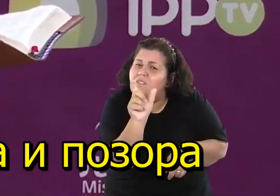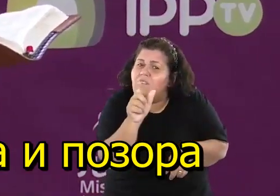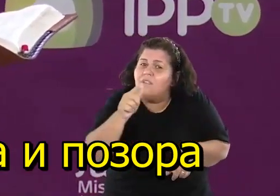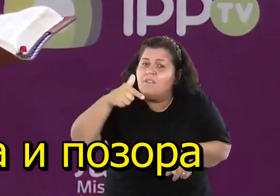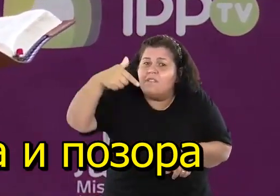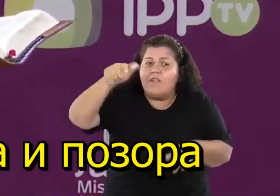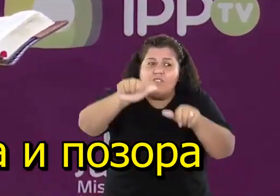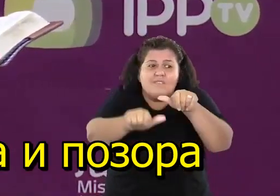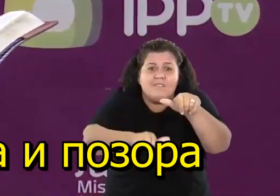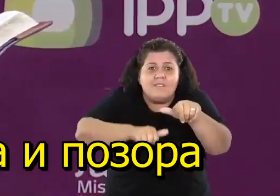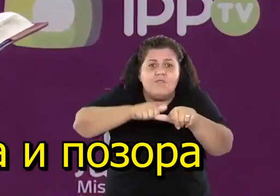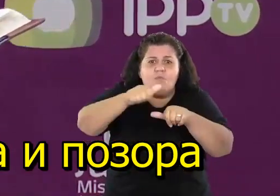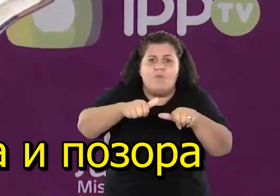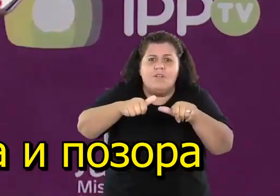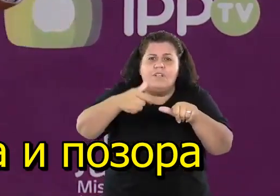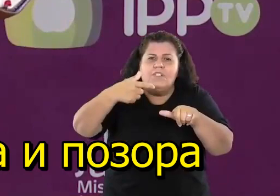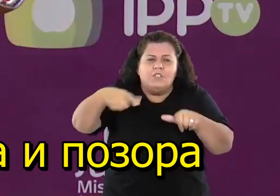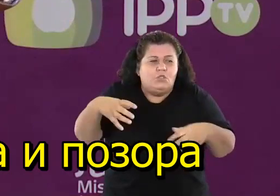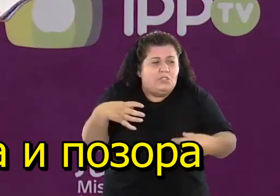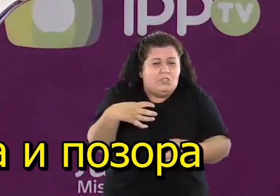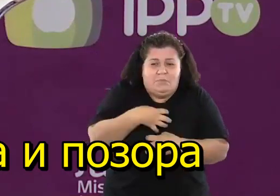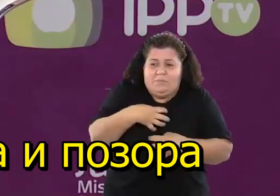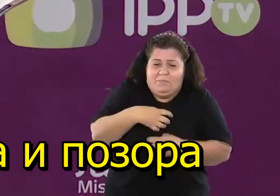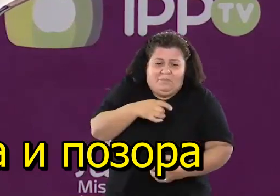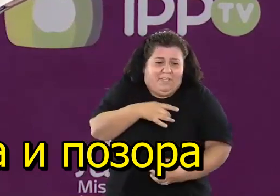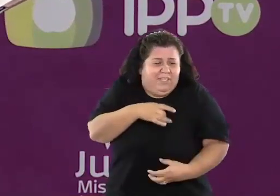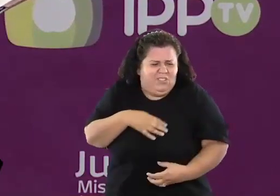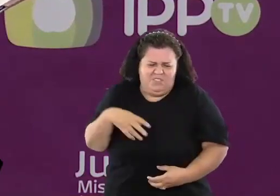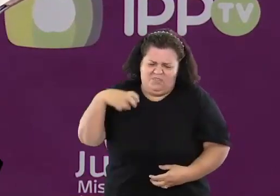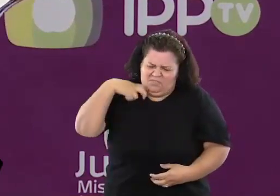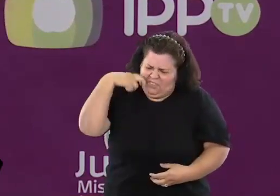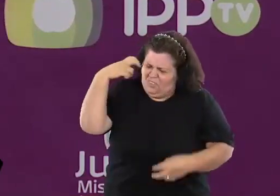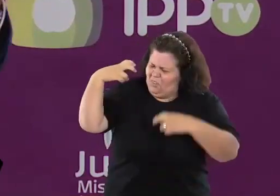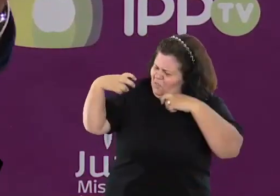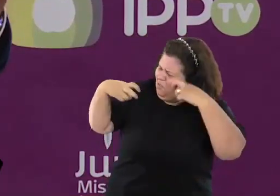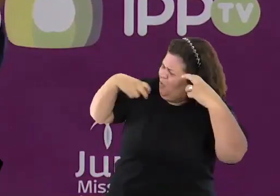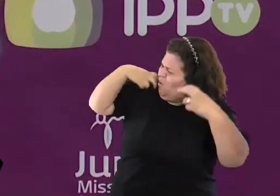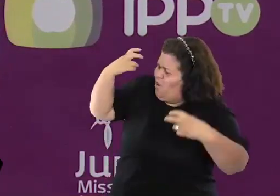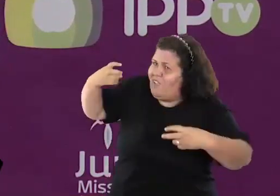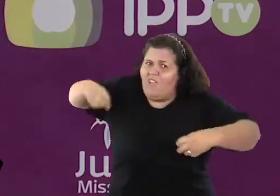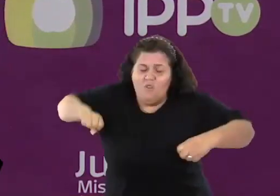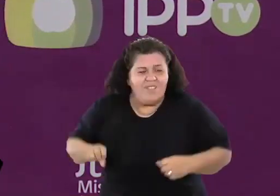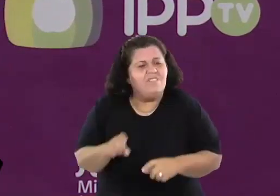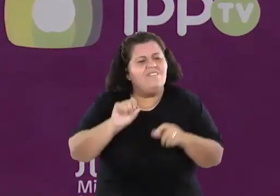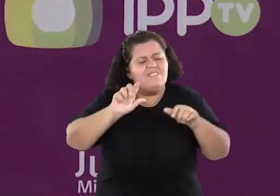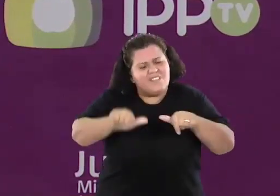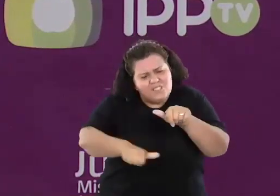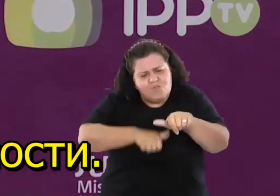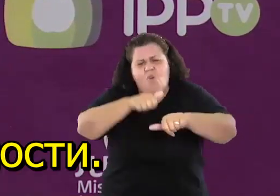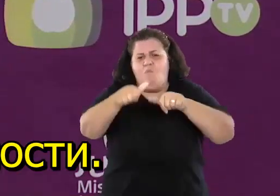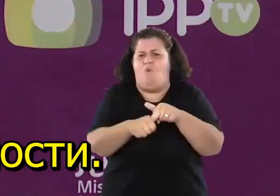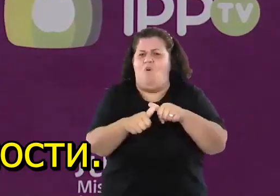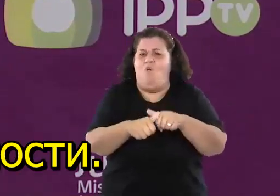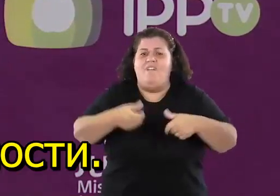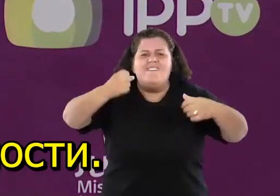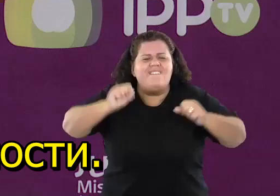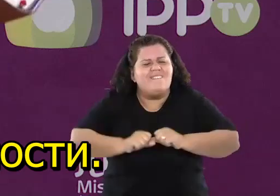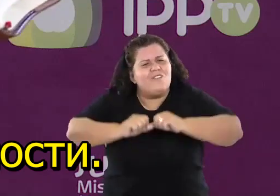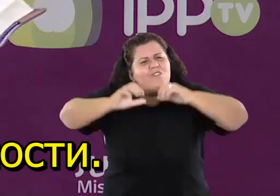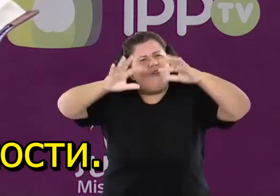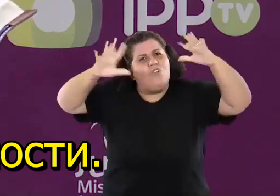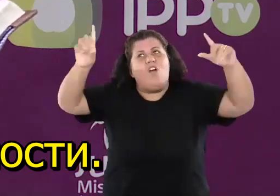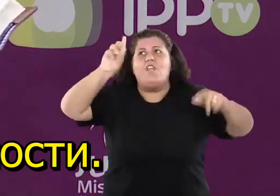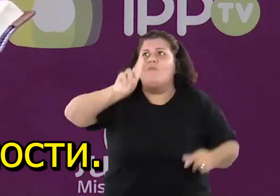transformando aquele cenário de pavor e vergonha num instrumento para a glória de Deus, abrindo